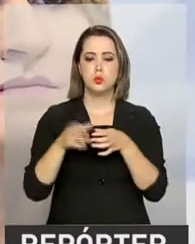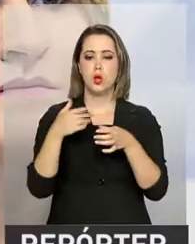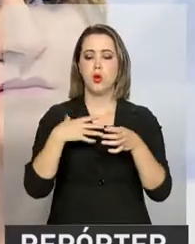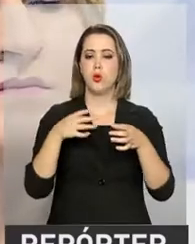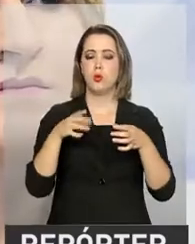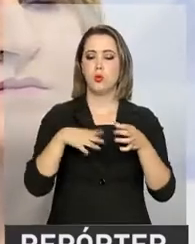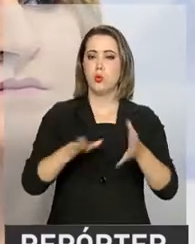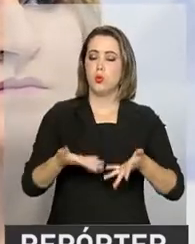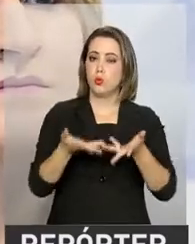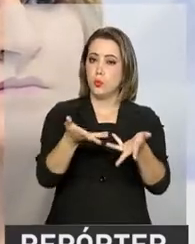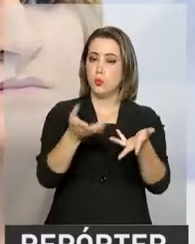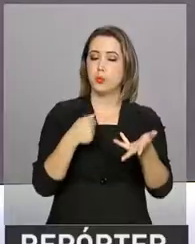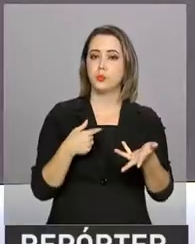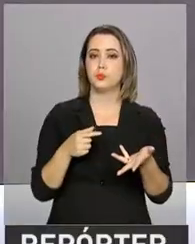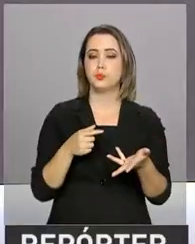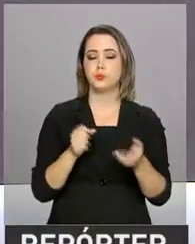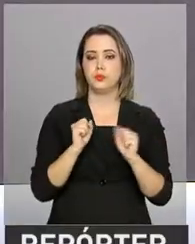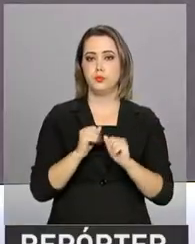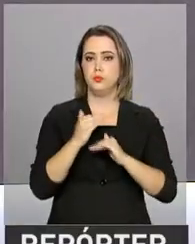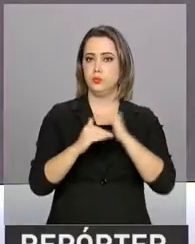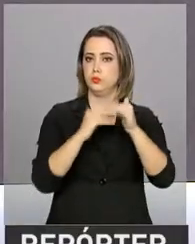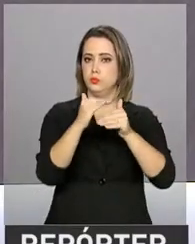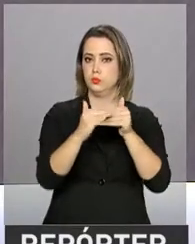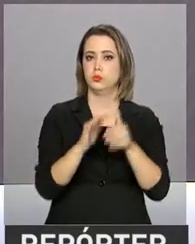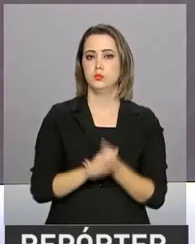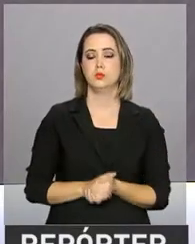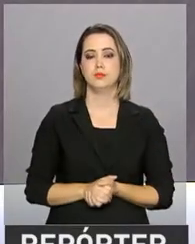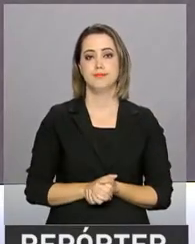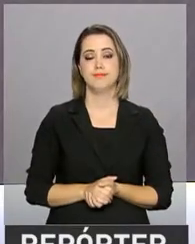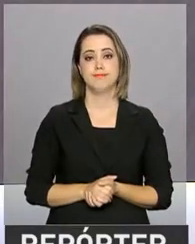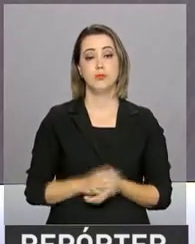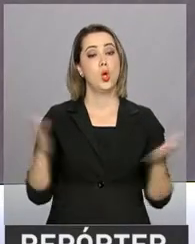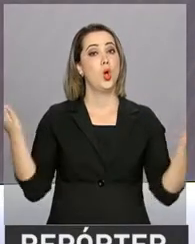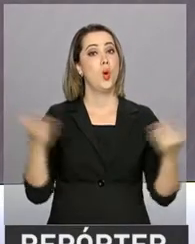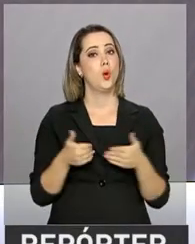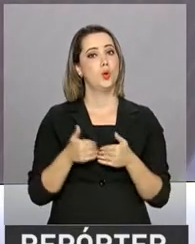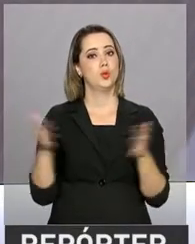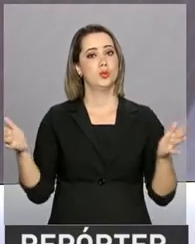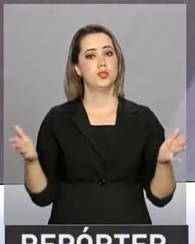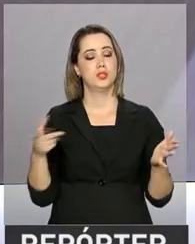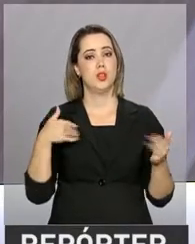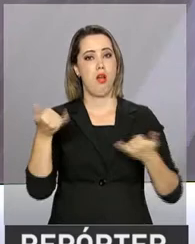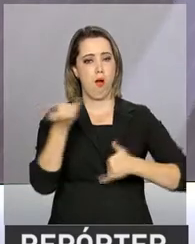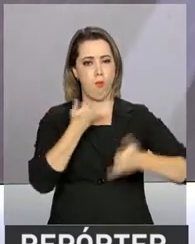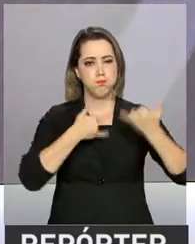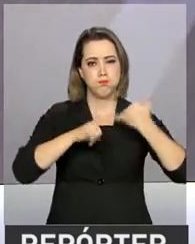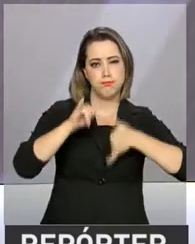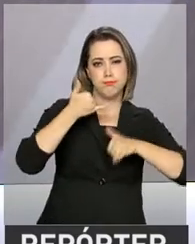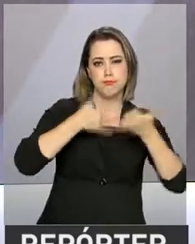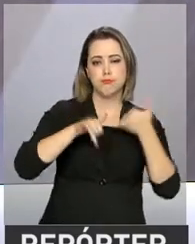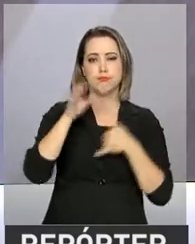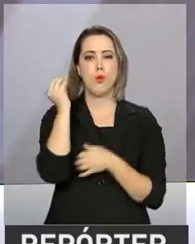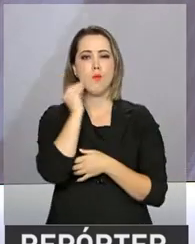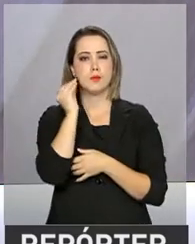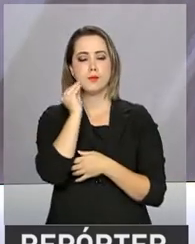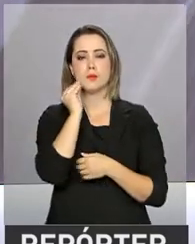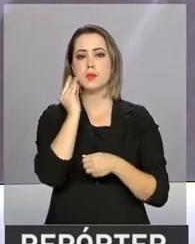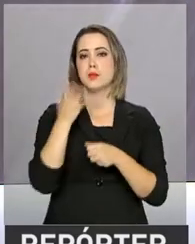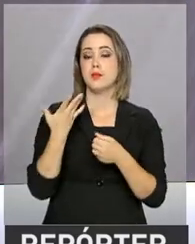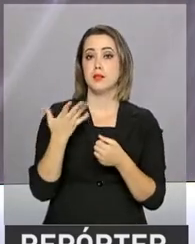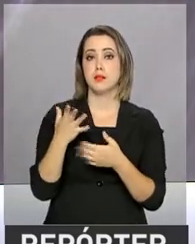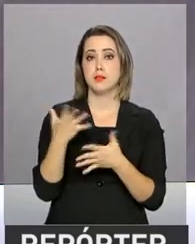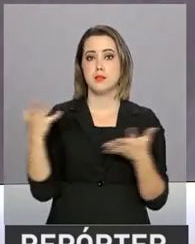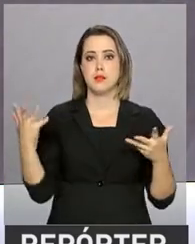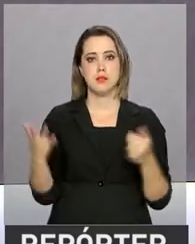estimulação precoce foi inaugurado hoje o laboratório de pesquisa em segurança e qualidade da carne